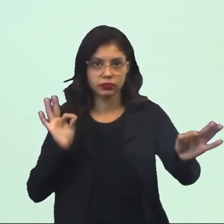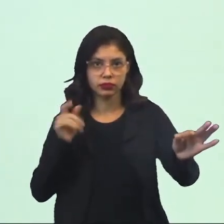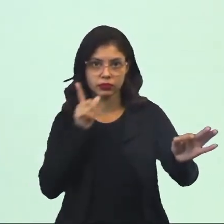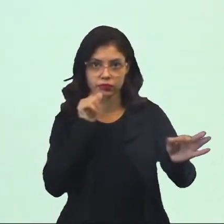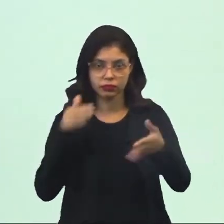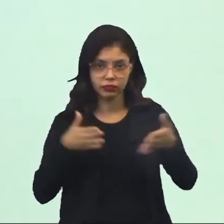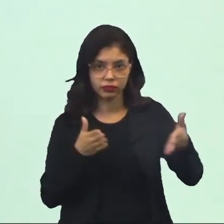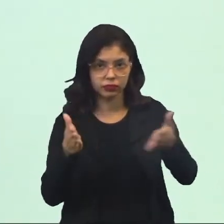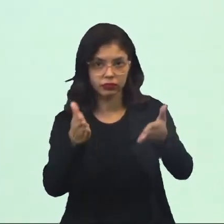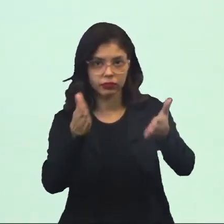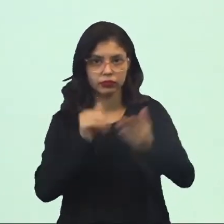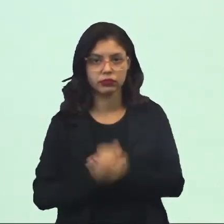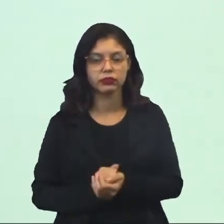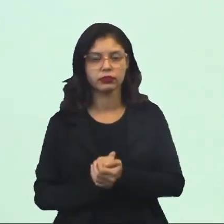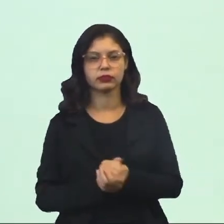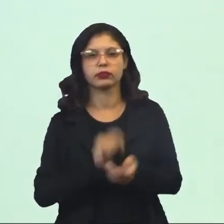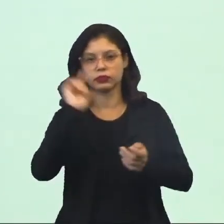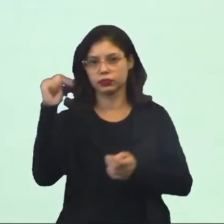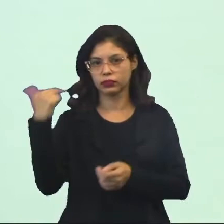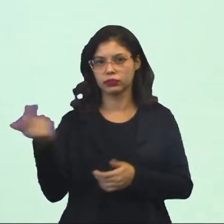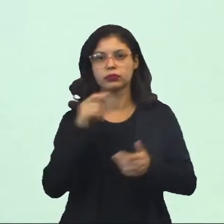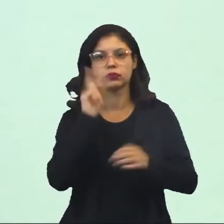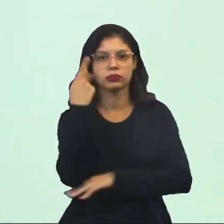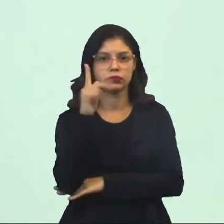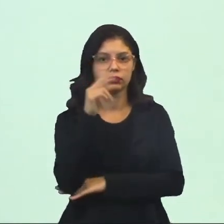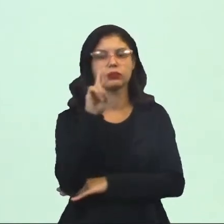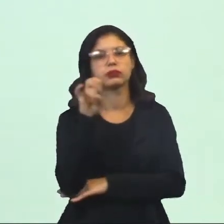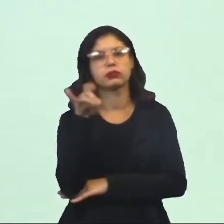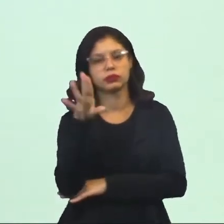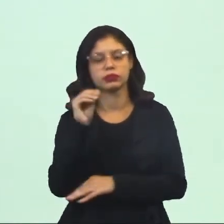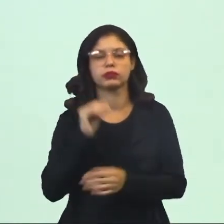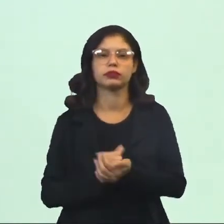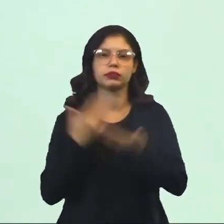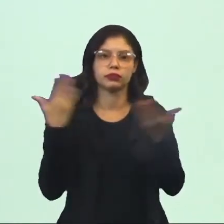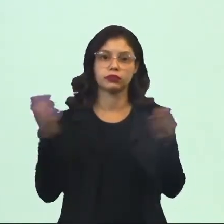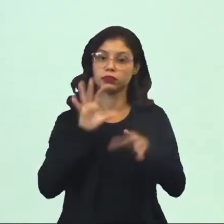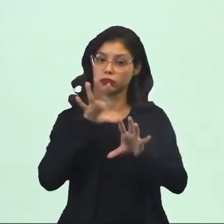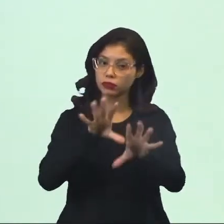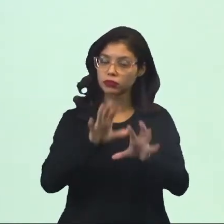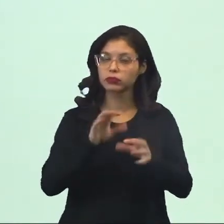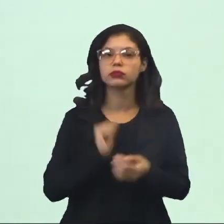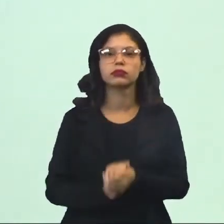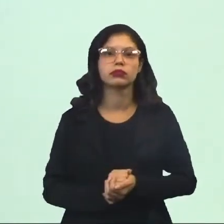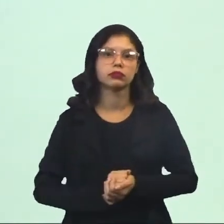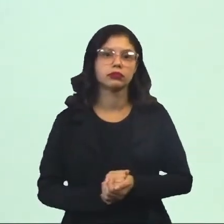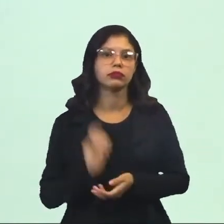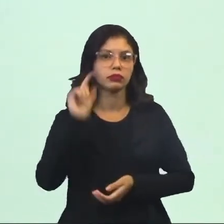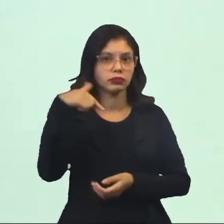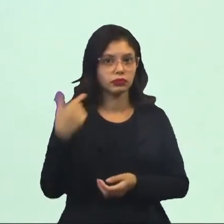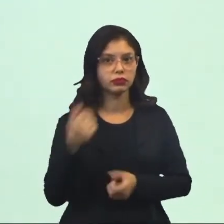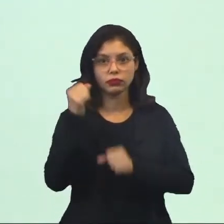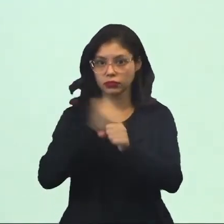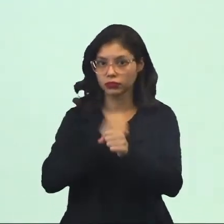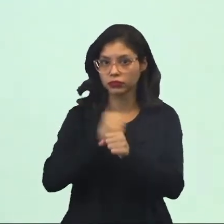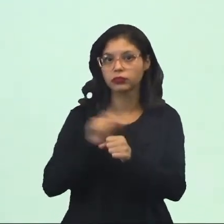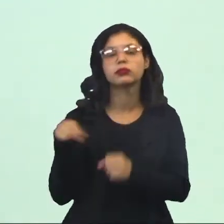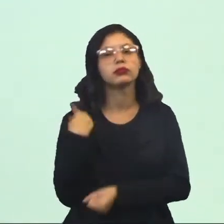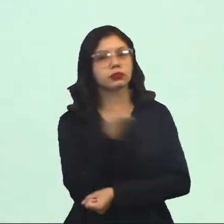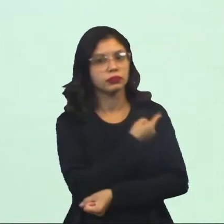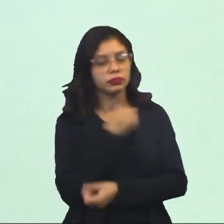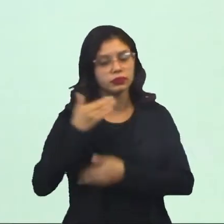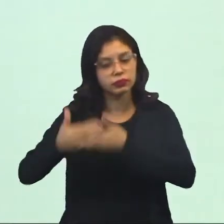do rio. Então, ela já foi para outro perímetro, né? Então, com isso, com essas e outras construções, nós vamos vendo